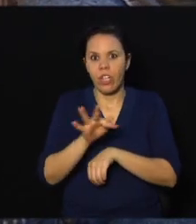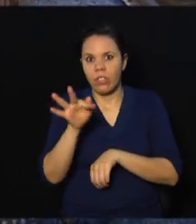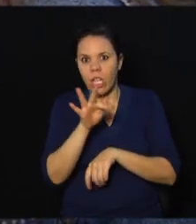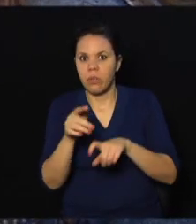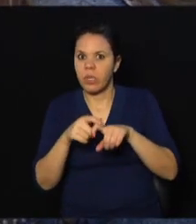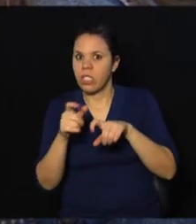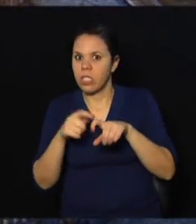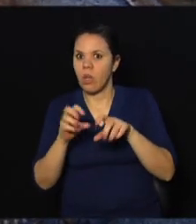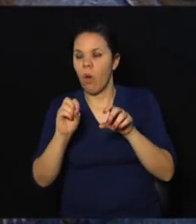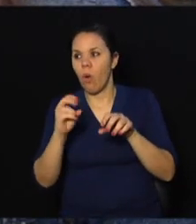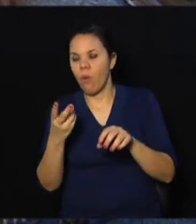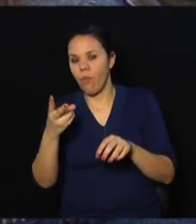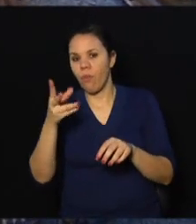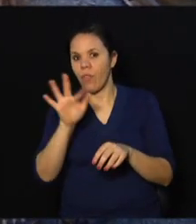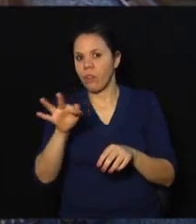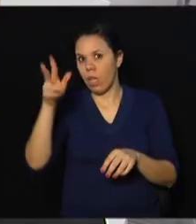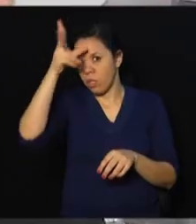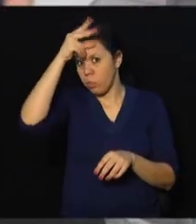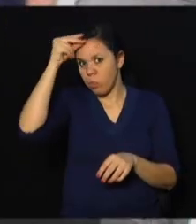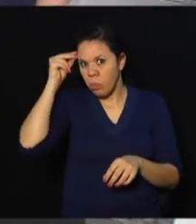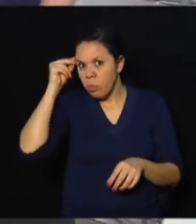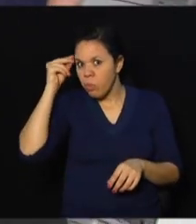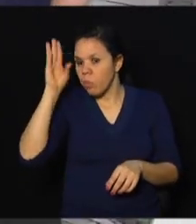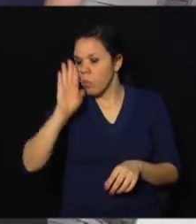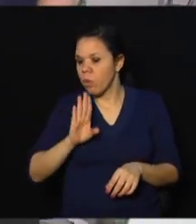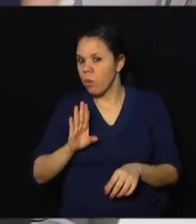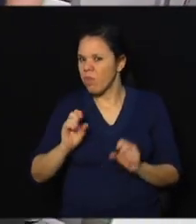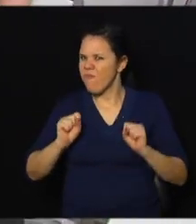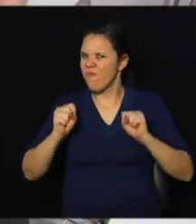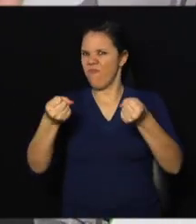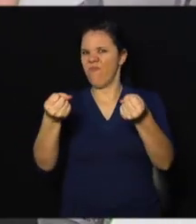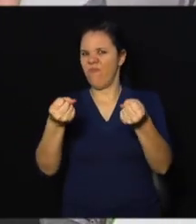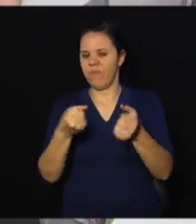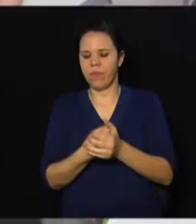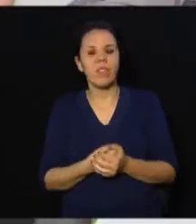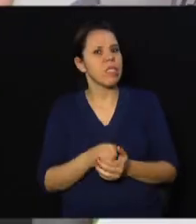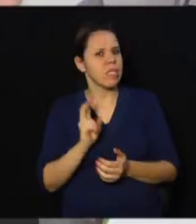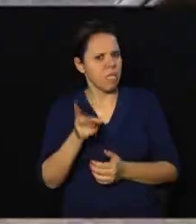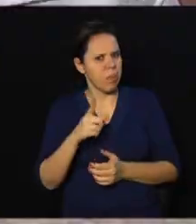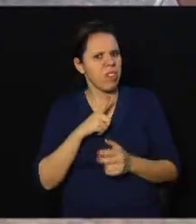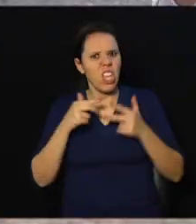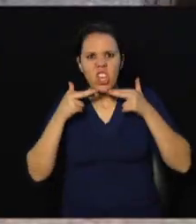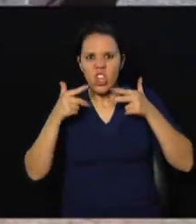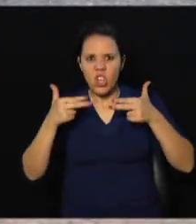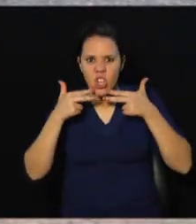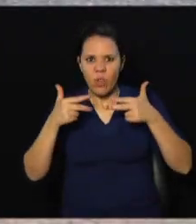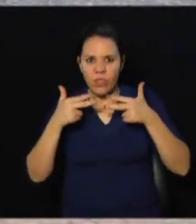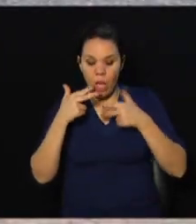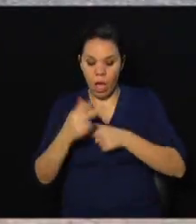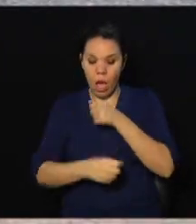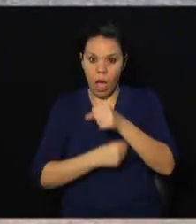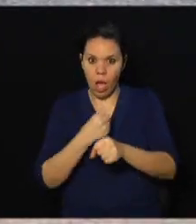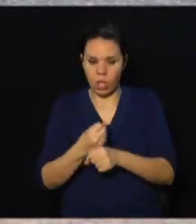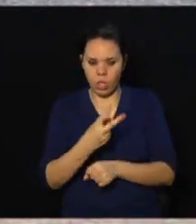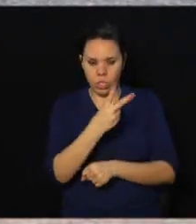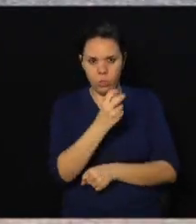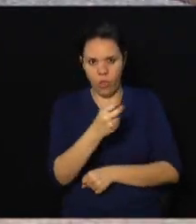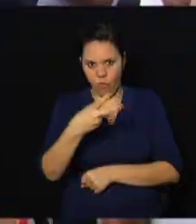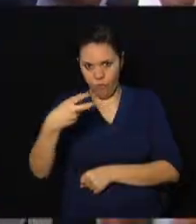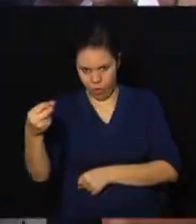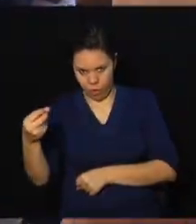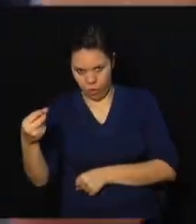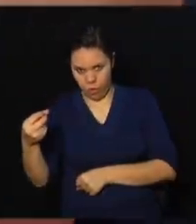numa faculdade pública, precisa de muito esforço. E fora isso, tem sempre novidade. Para o ano que vem, o Ministério